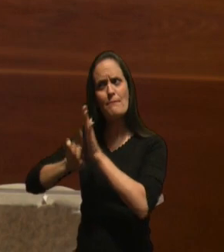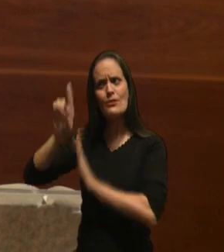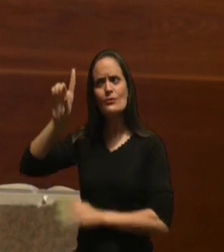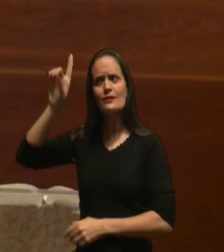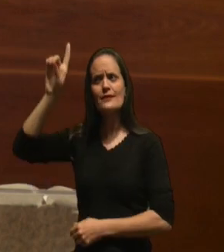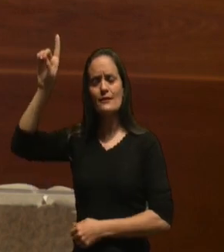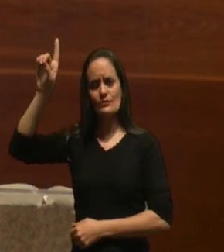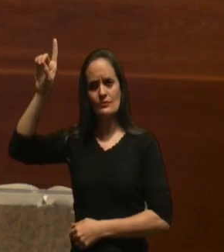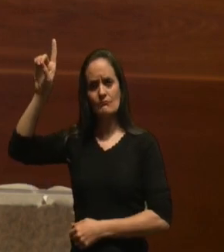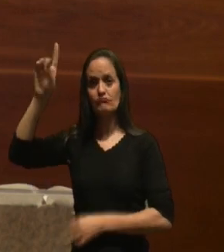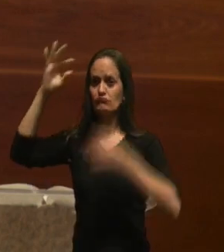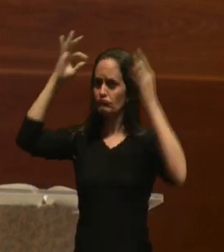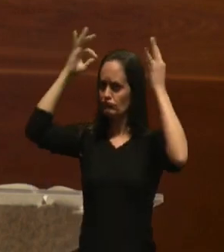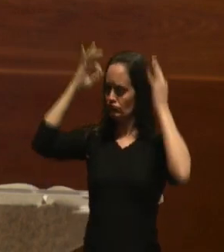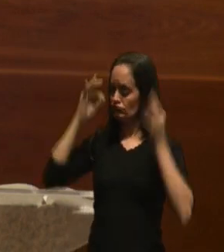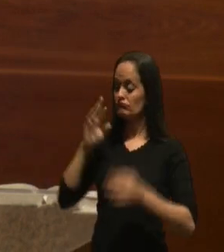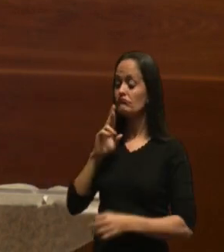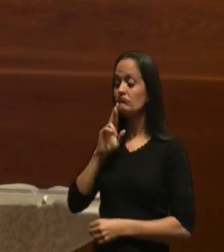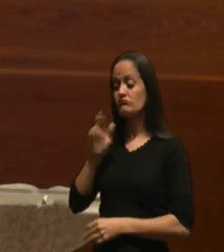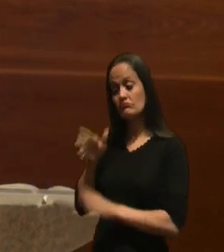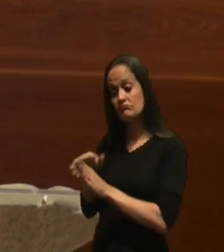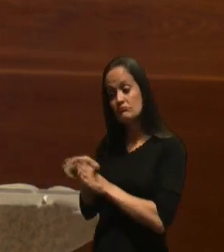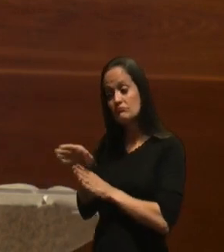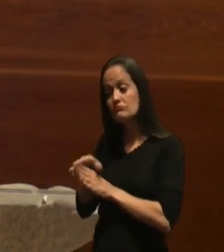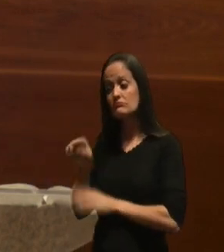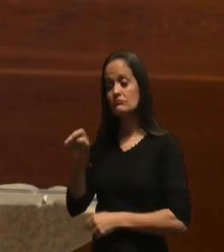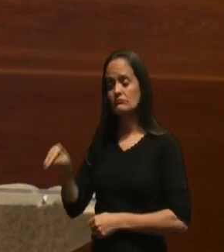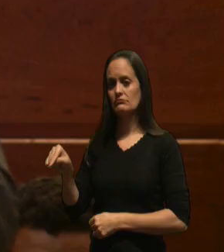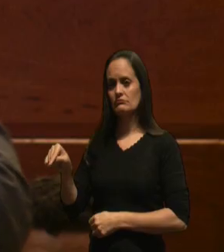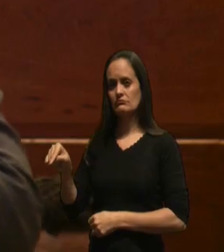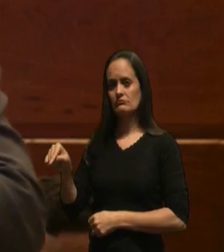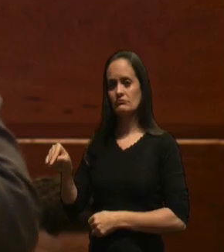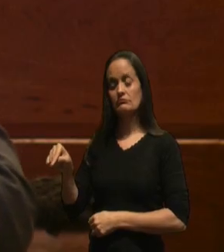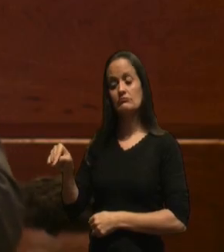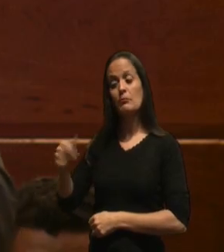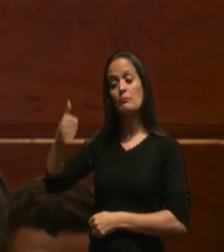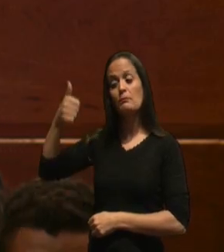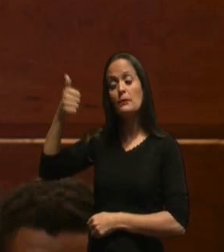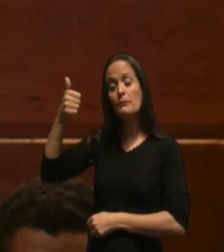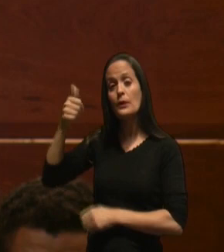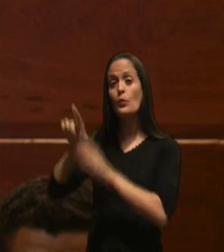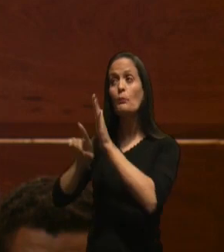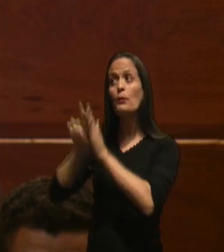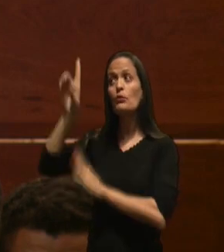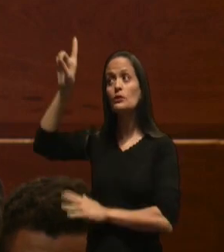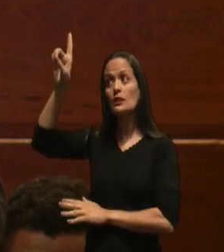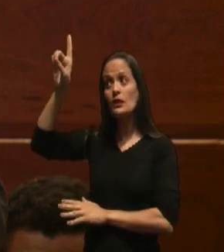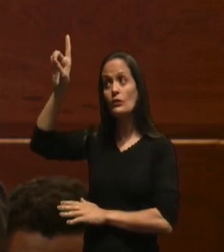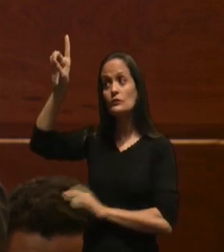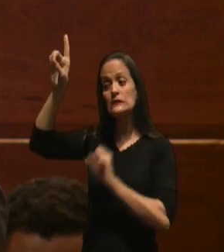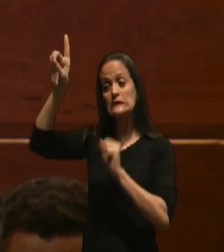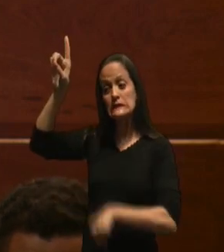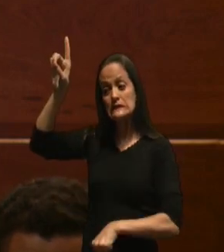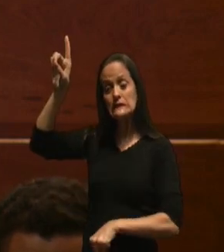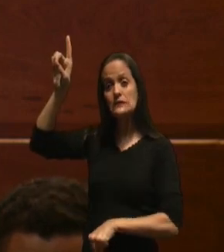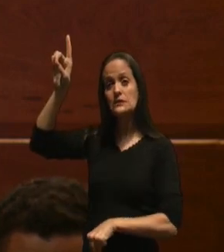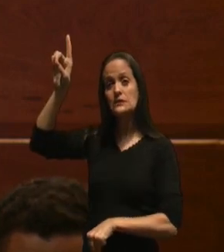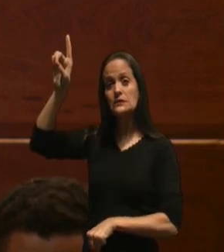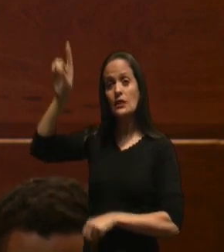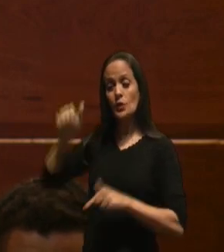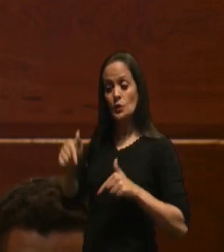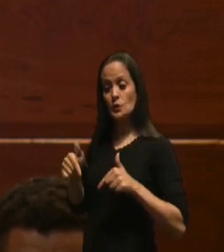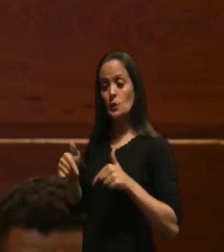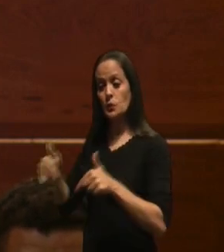Josafá, disse para o pior, Acabe, consulta primeiro a palavra do Senhor. Será que nós devemos atacar